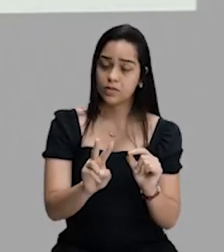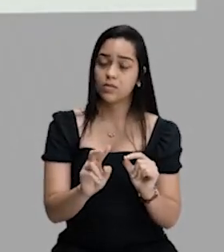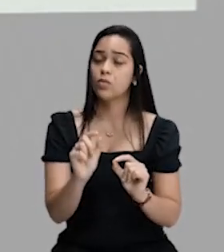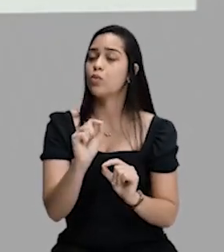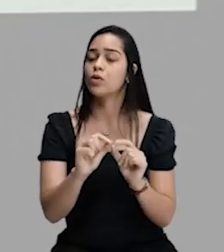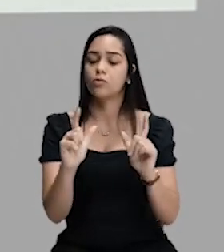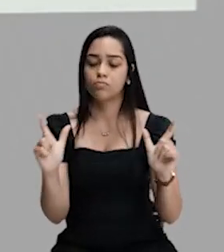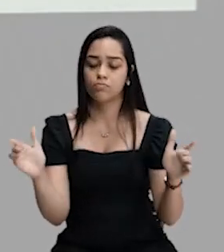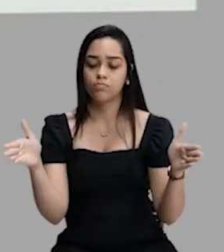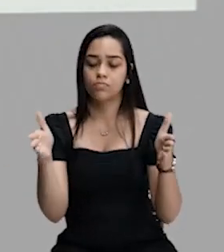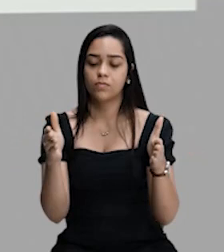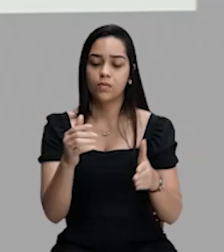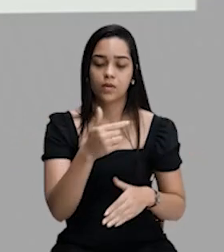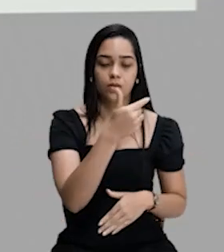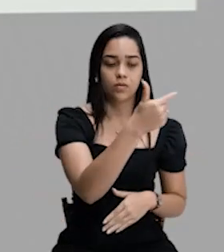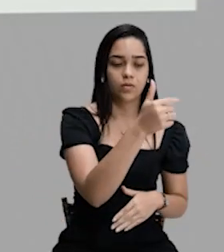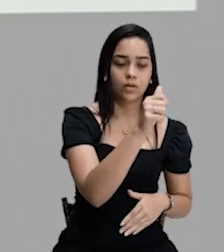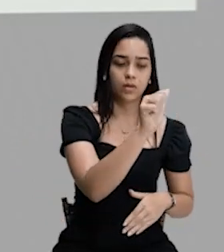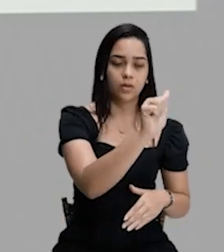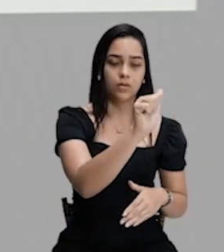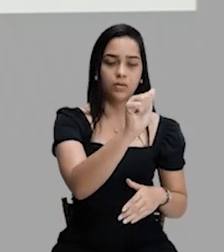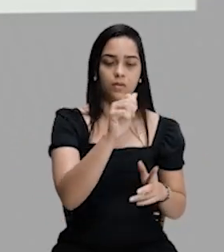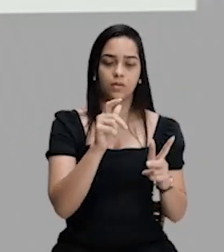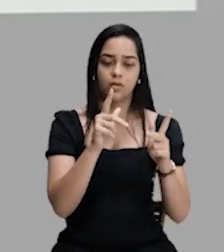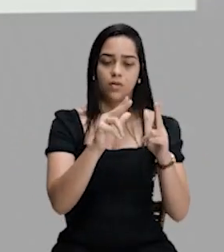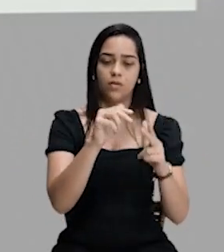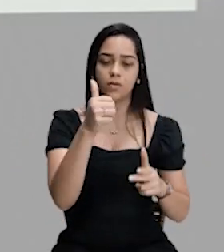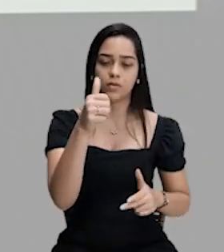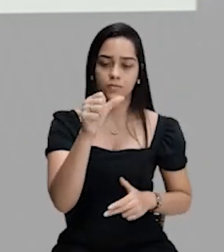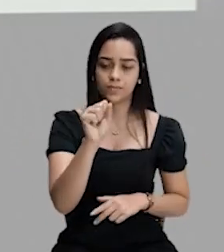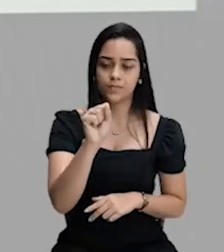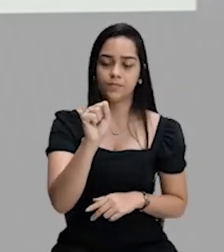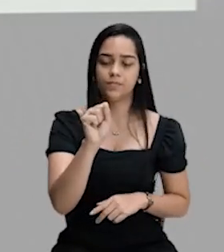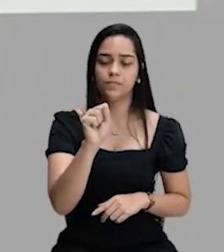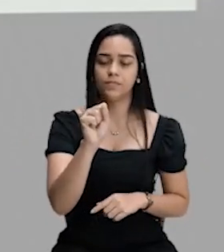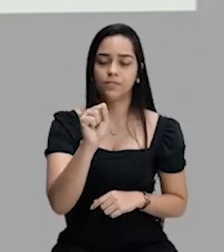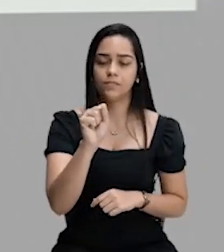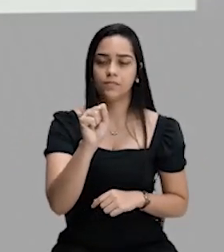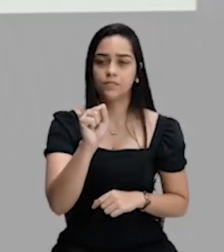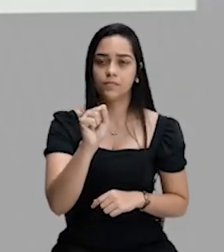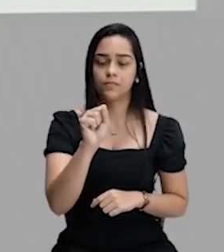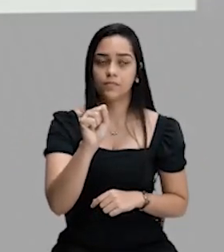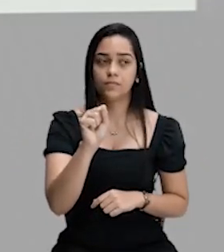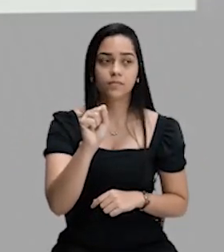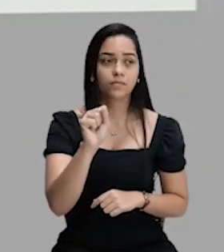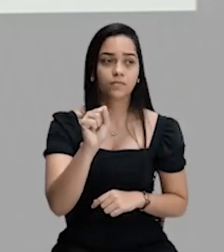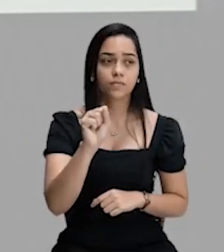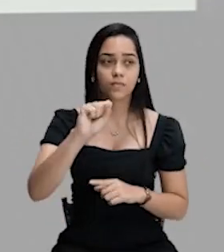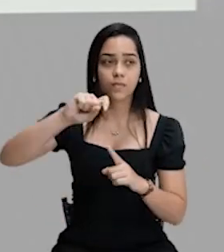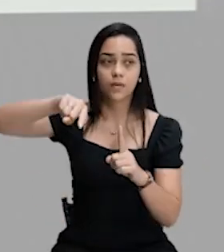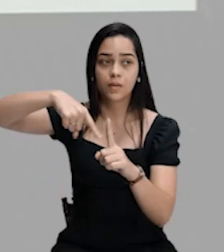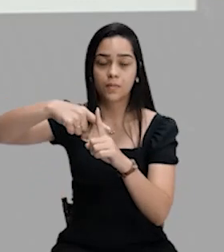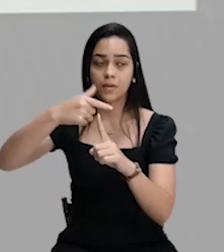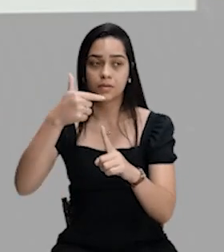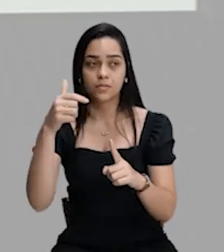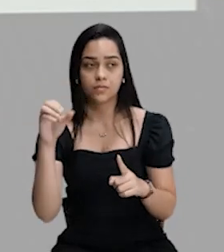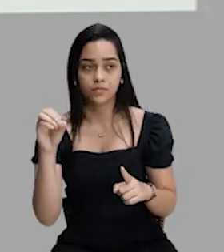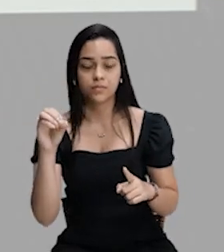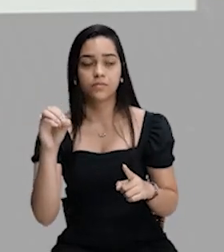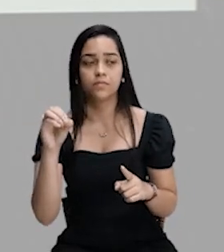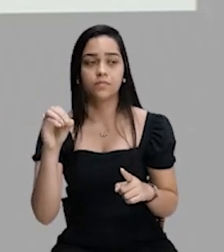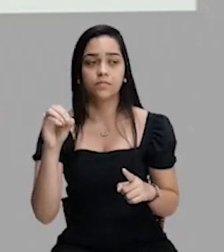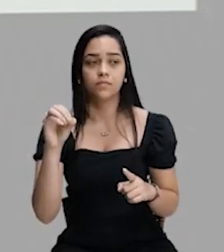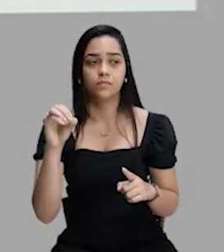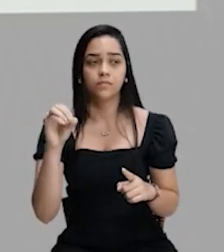a igual a 18 mais 20